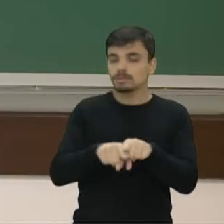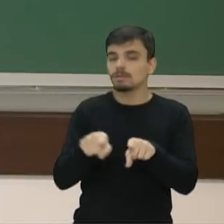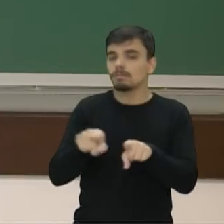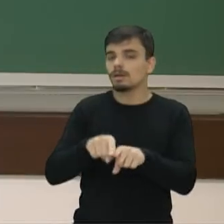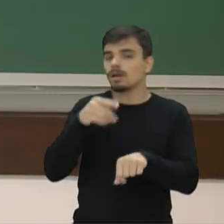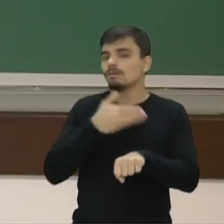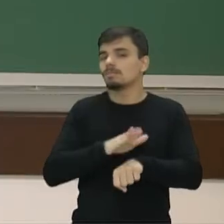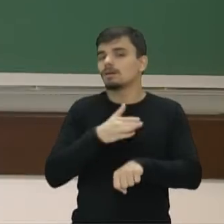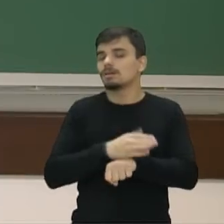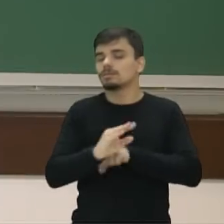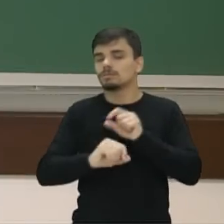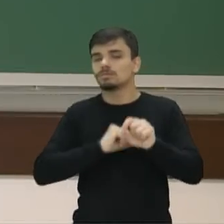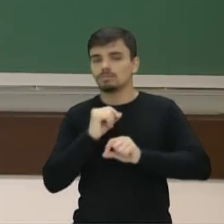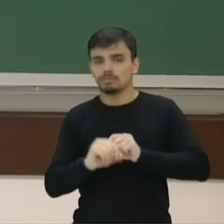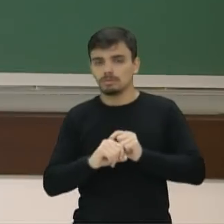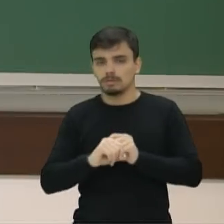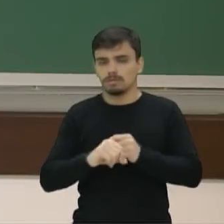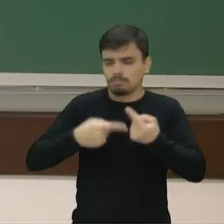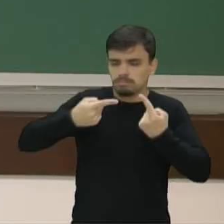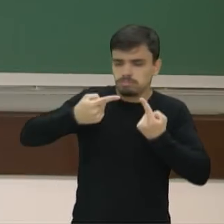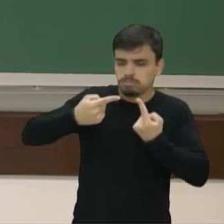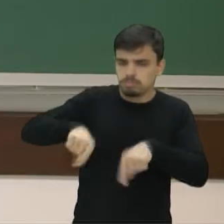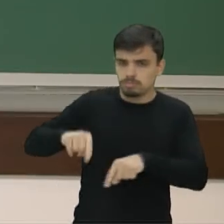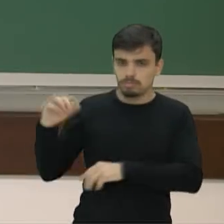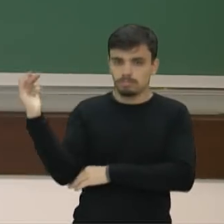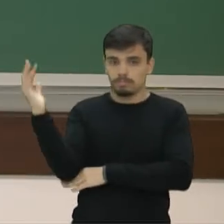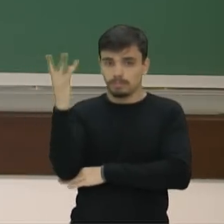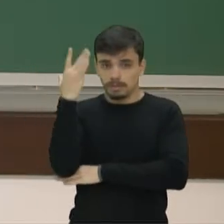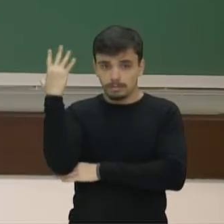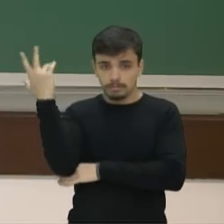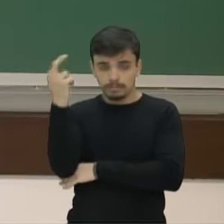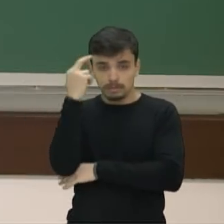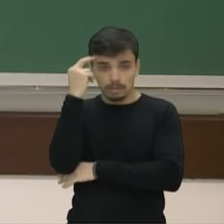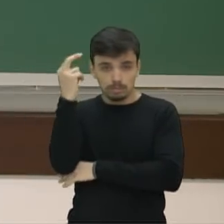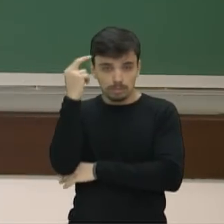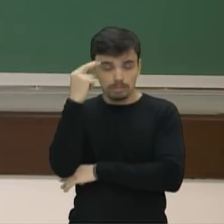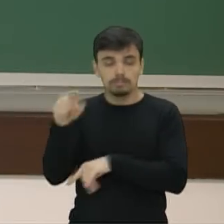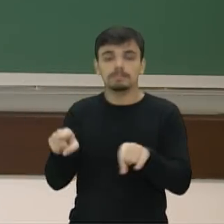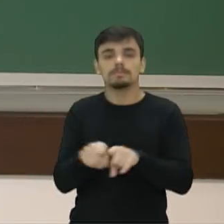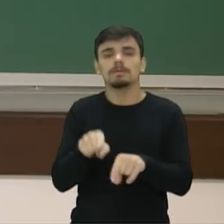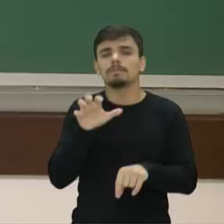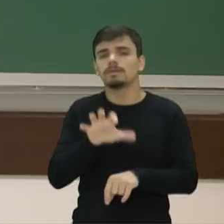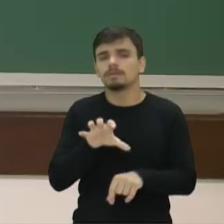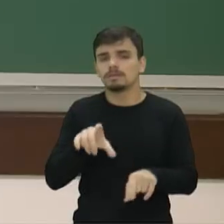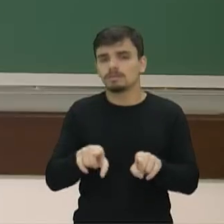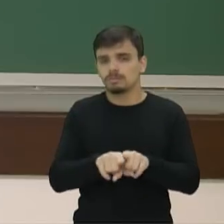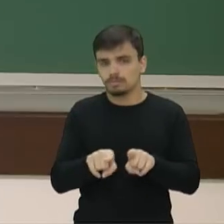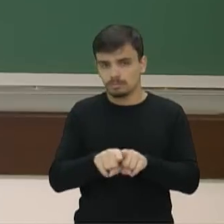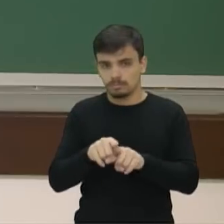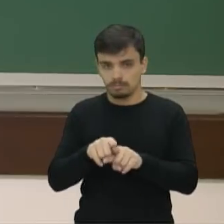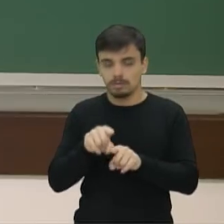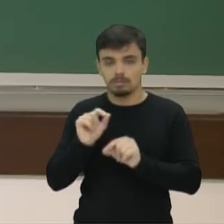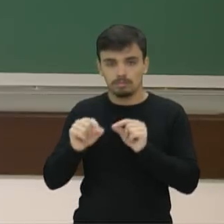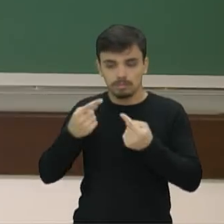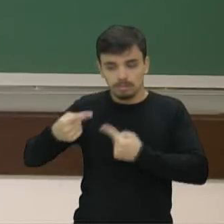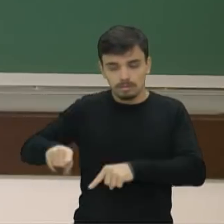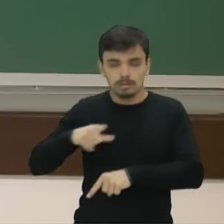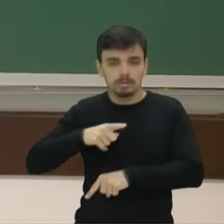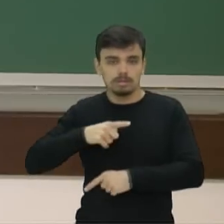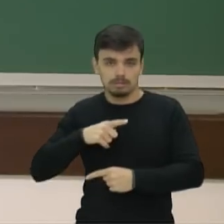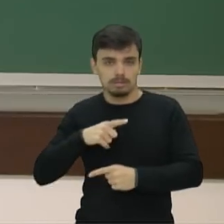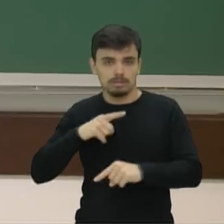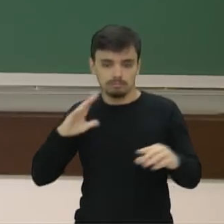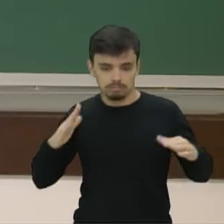prática muito agressiva para o meio natural. E essa prática agressiva ao meio natural, ela tem